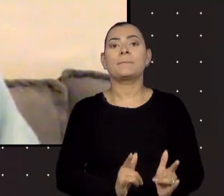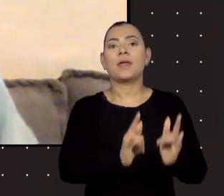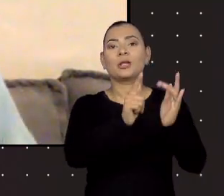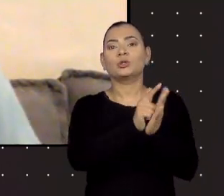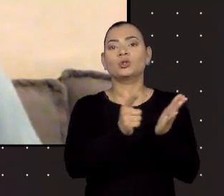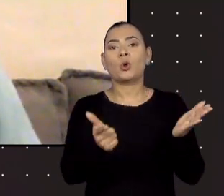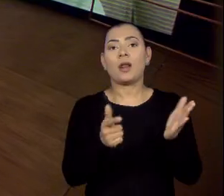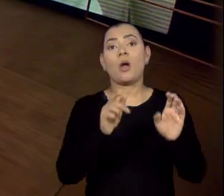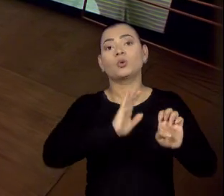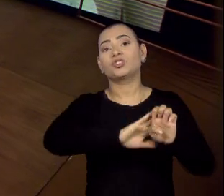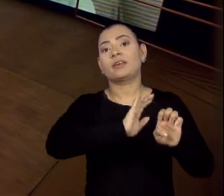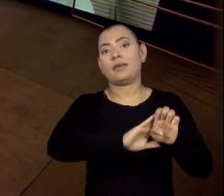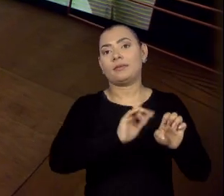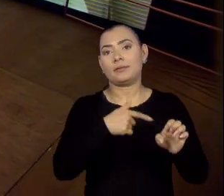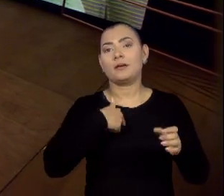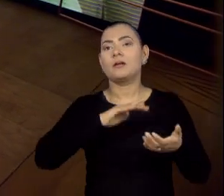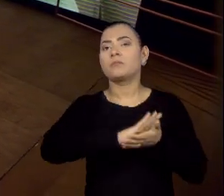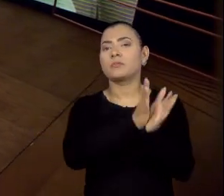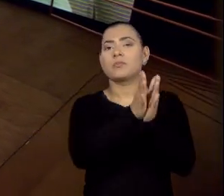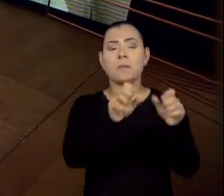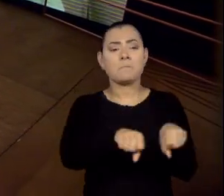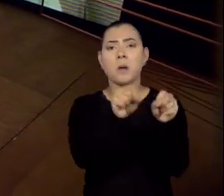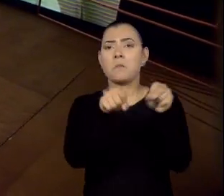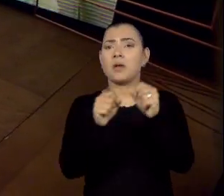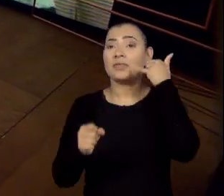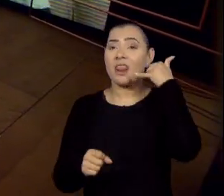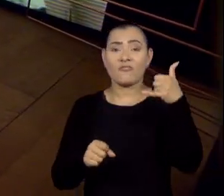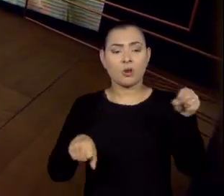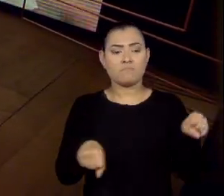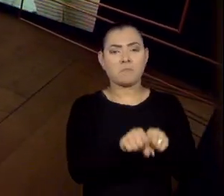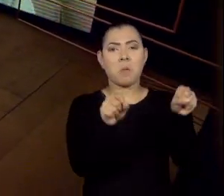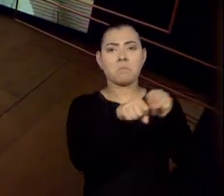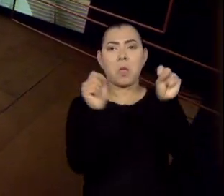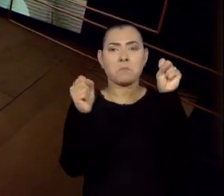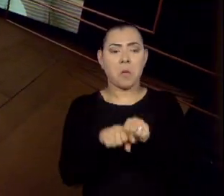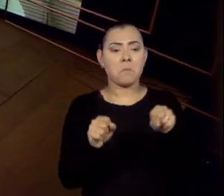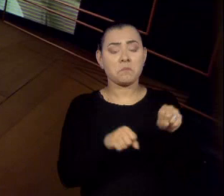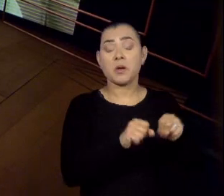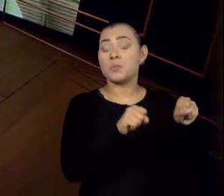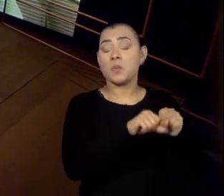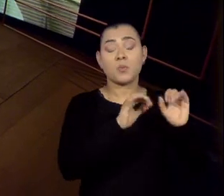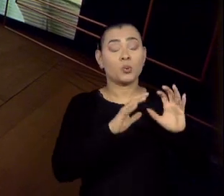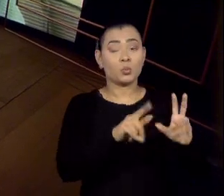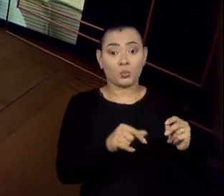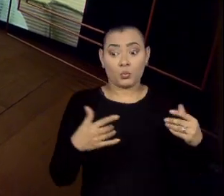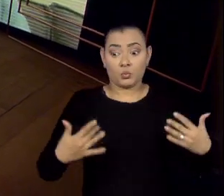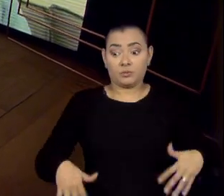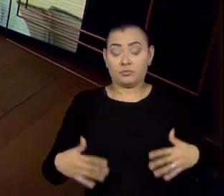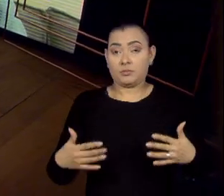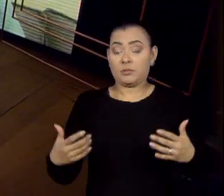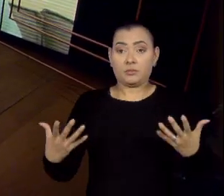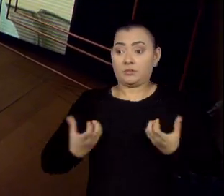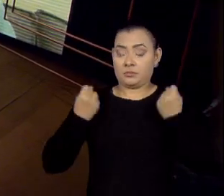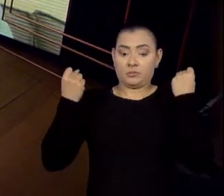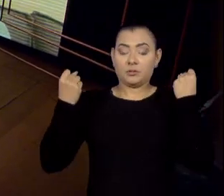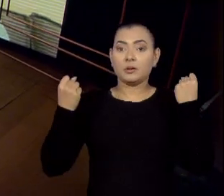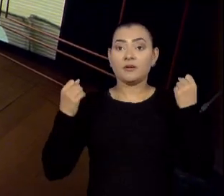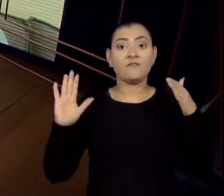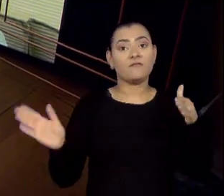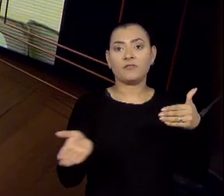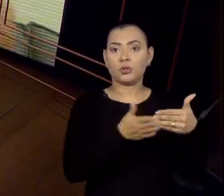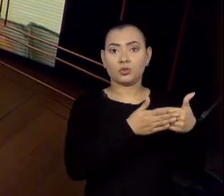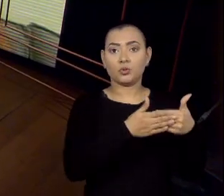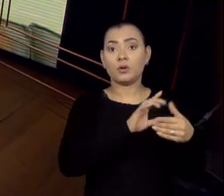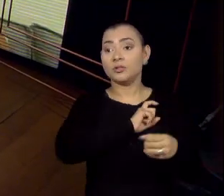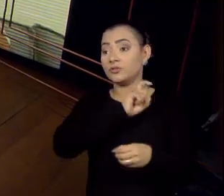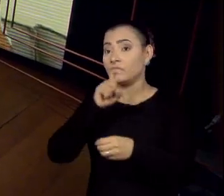jornal de esquerda. Quebraram os telefones para dar serviço, etc. Fecharam o jornal. Voltamos 10